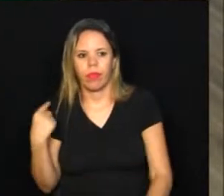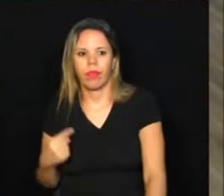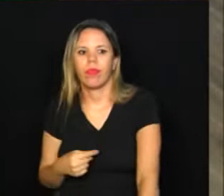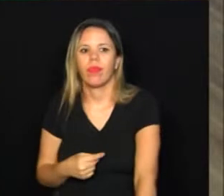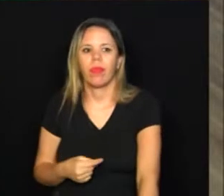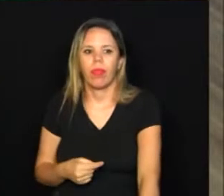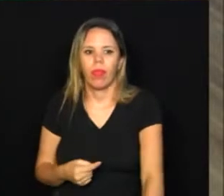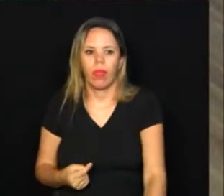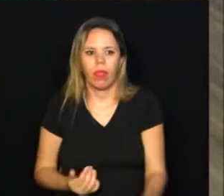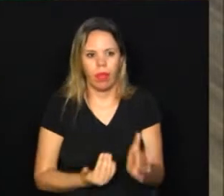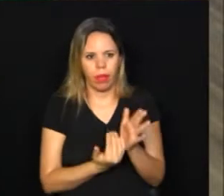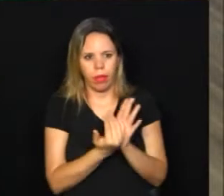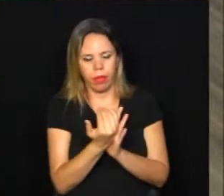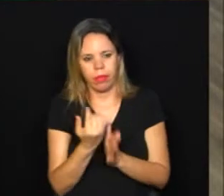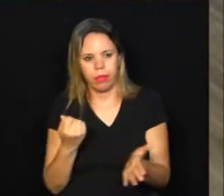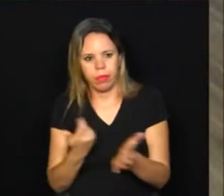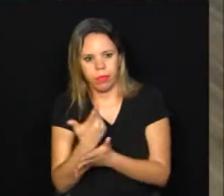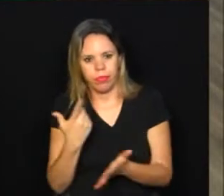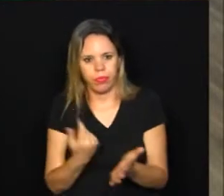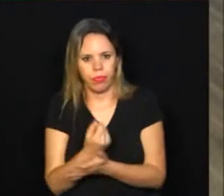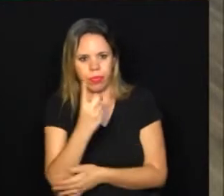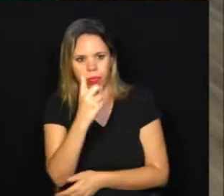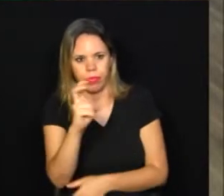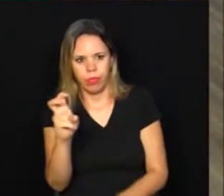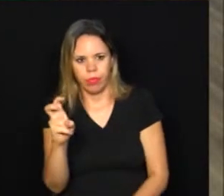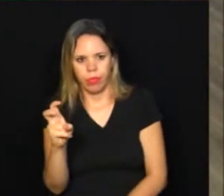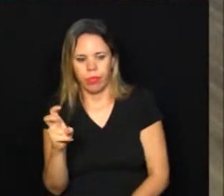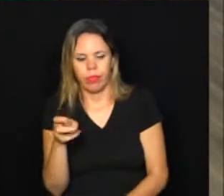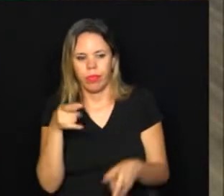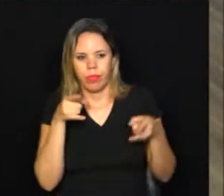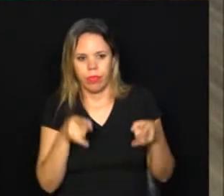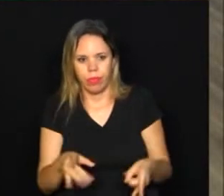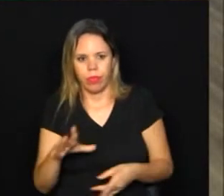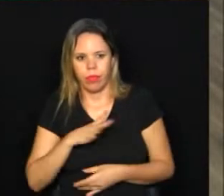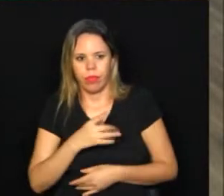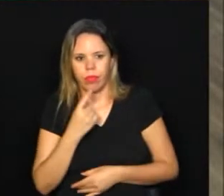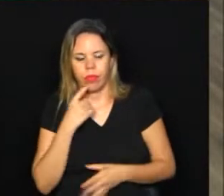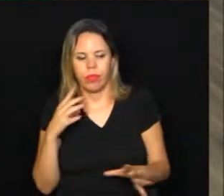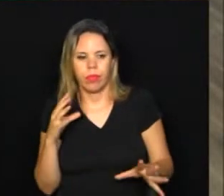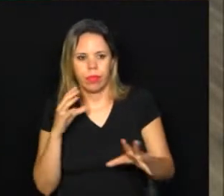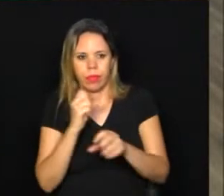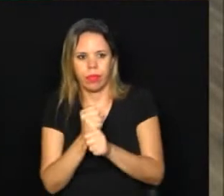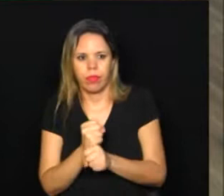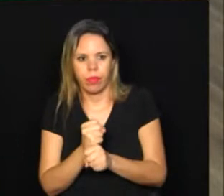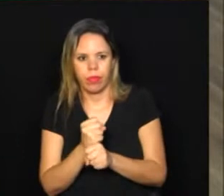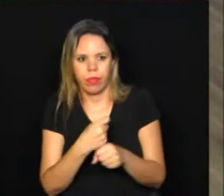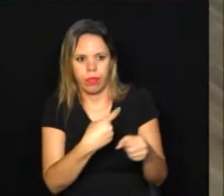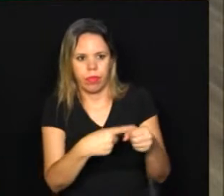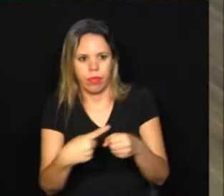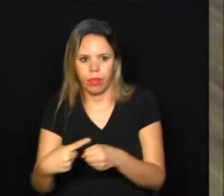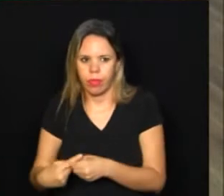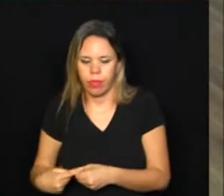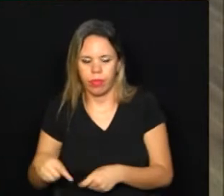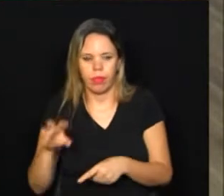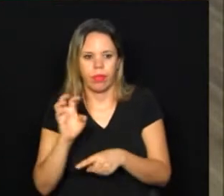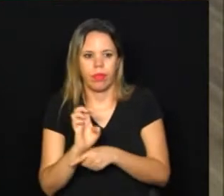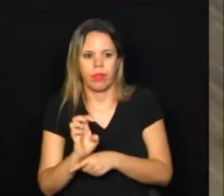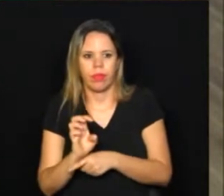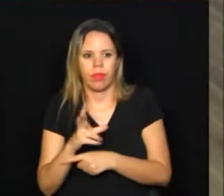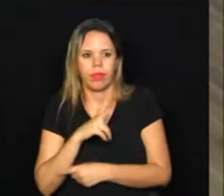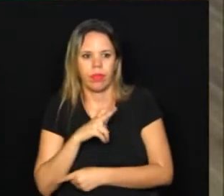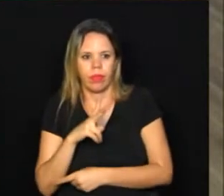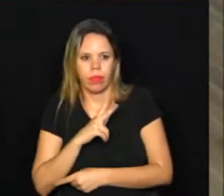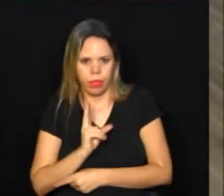o acréscimo, a compra de 15 leitos para a cidade de Campinas, mas no total, na rede municipal, estadual,